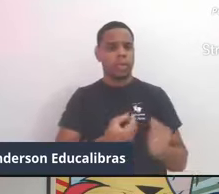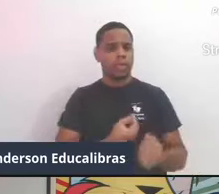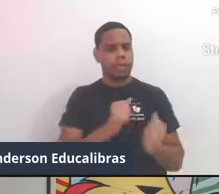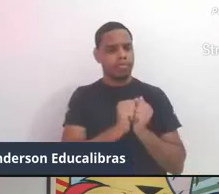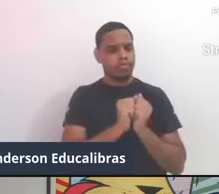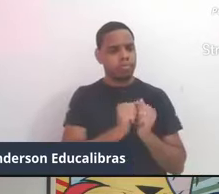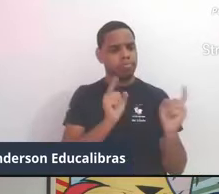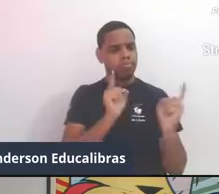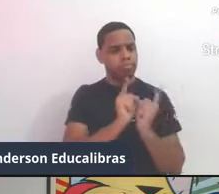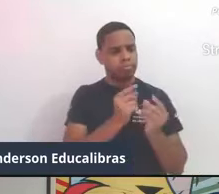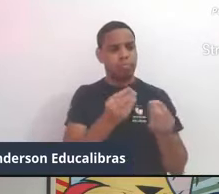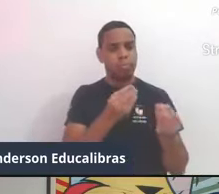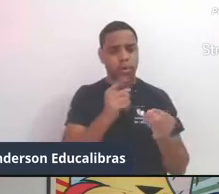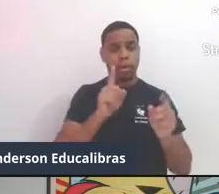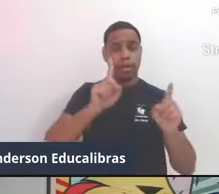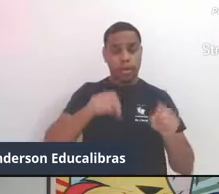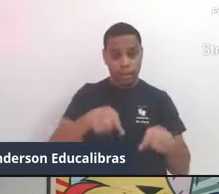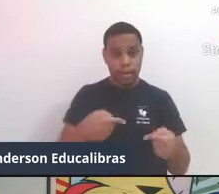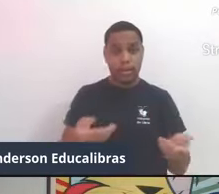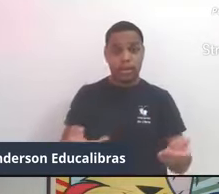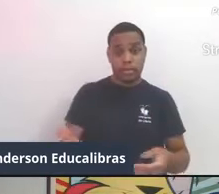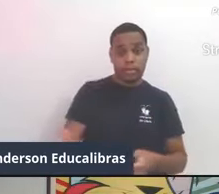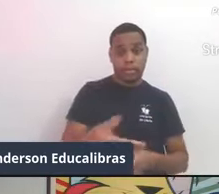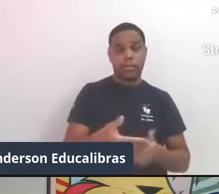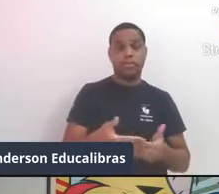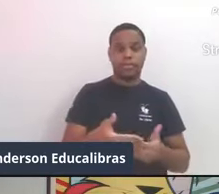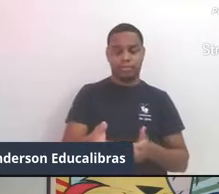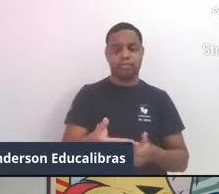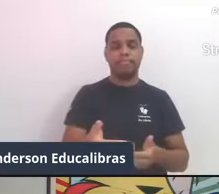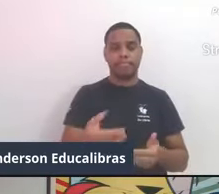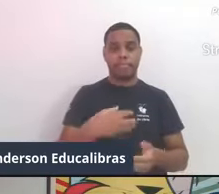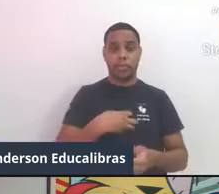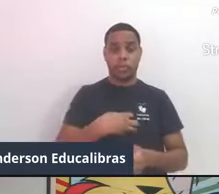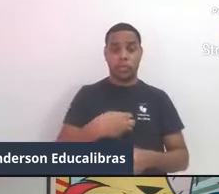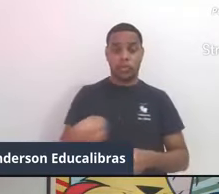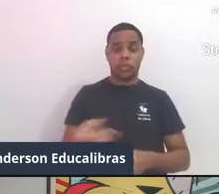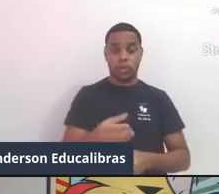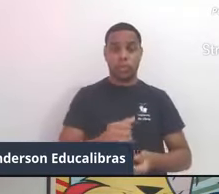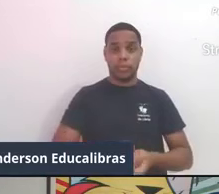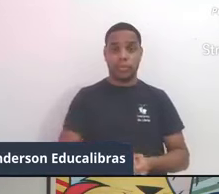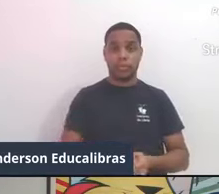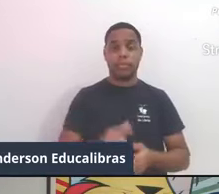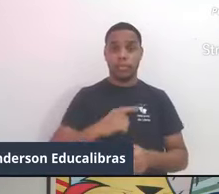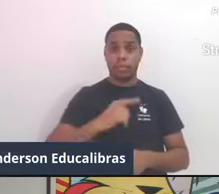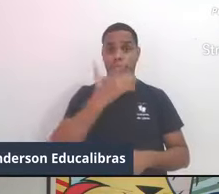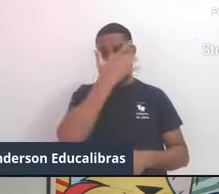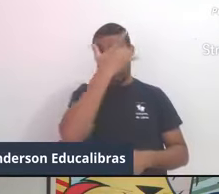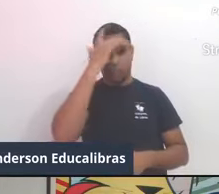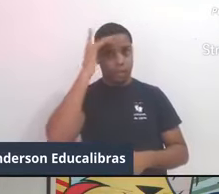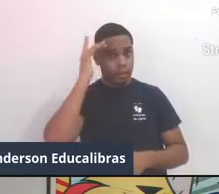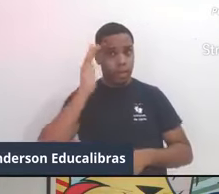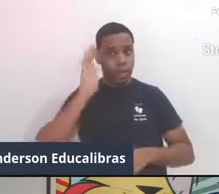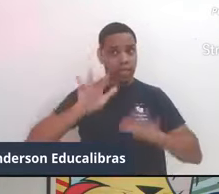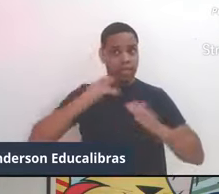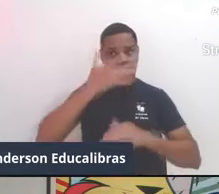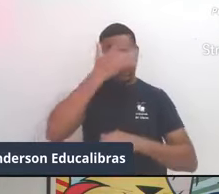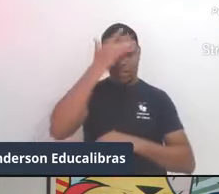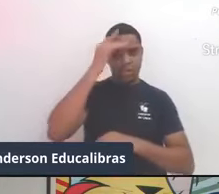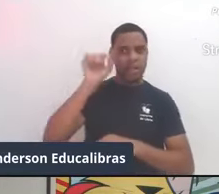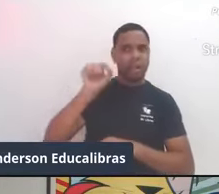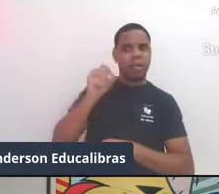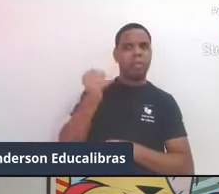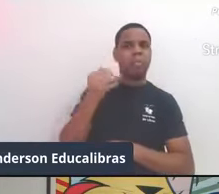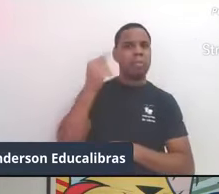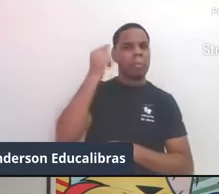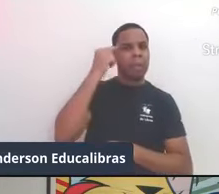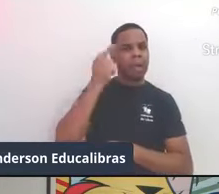tudo isso faz parte desse novo normal, dessa nova atitude. Tem pessoas que ainda duvidam um pouco e acham que a